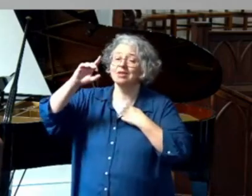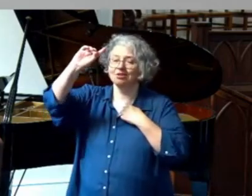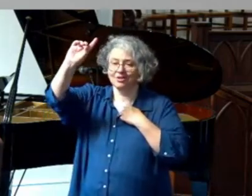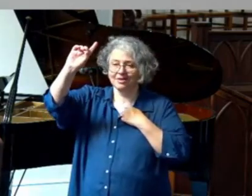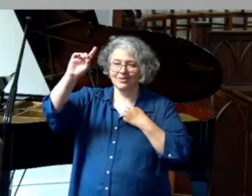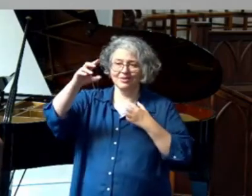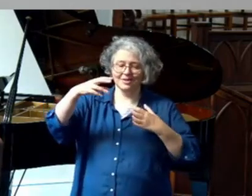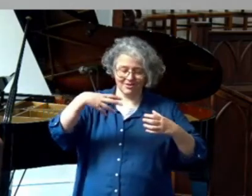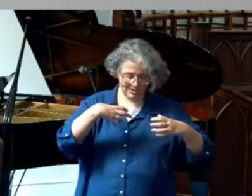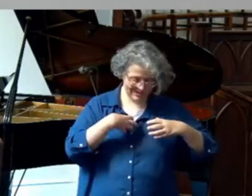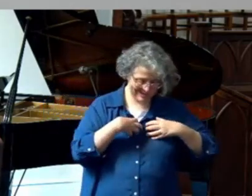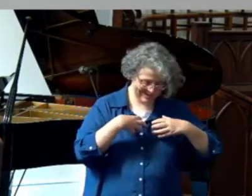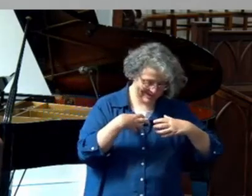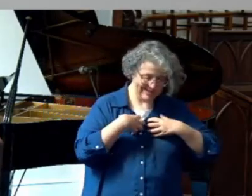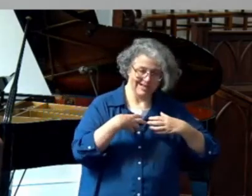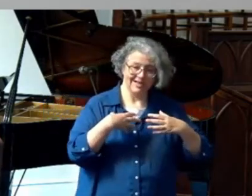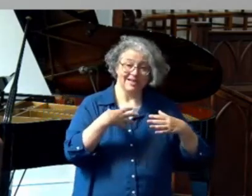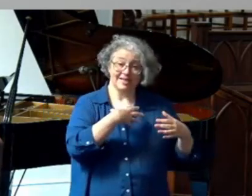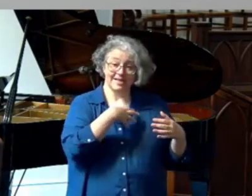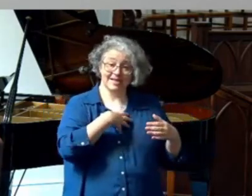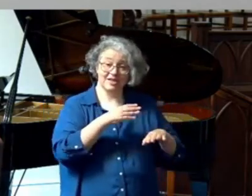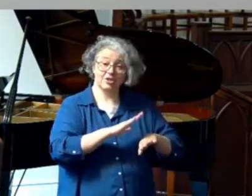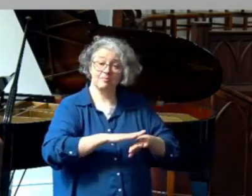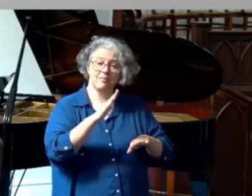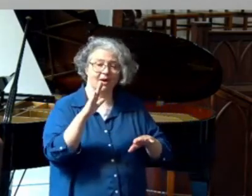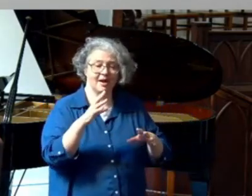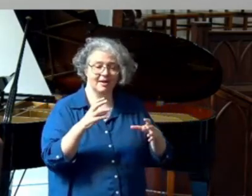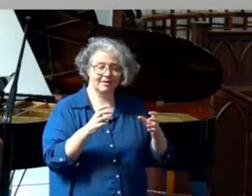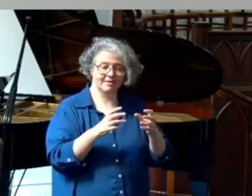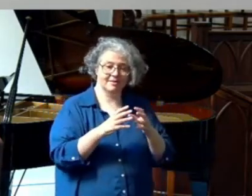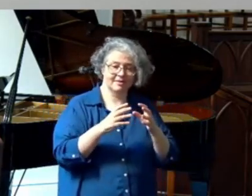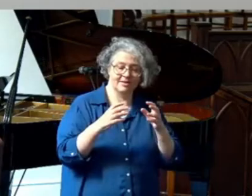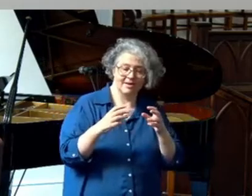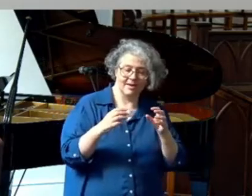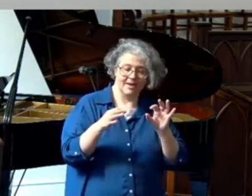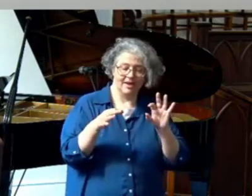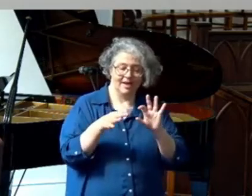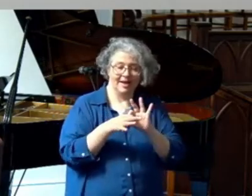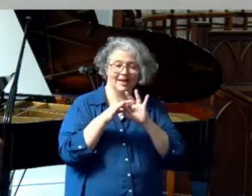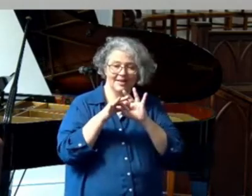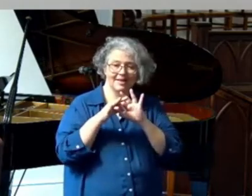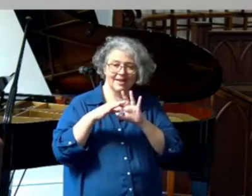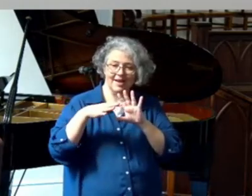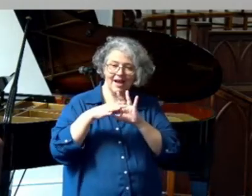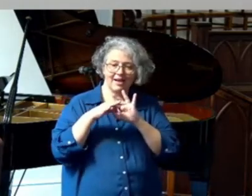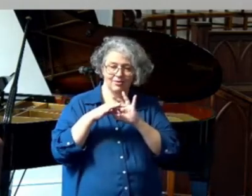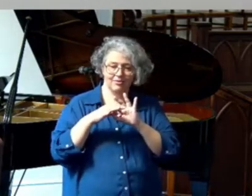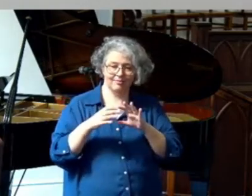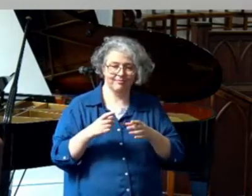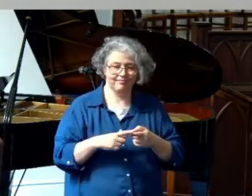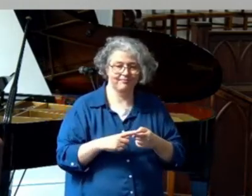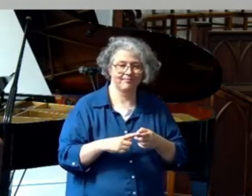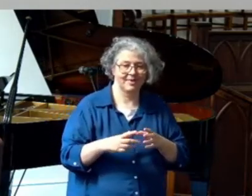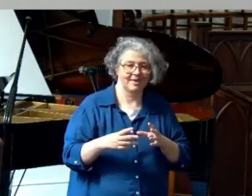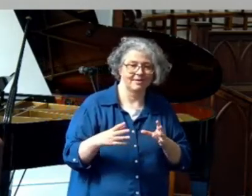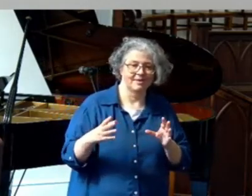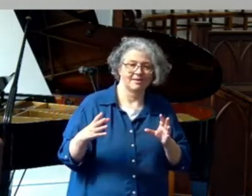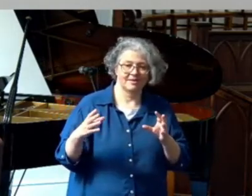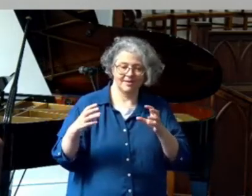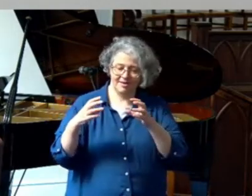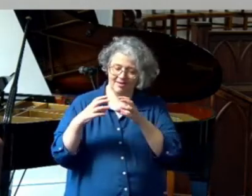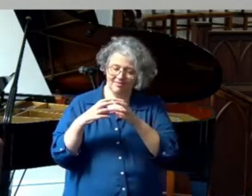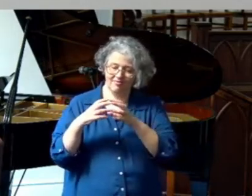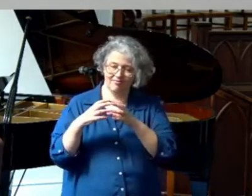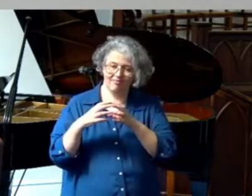sentido da nossa vida. Quarta coisa, a autossuficiência, na verdade, só está denunciando que estamos